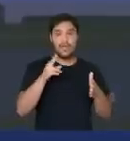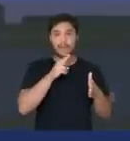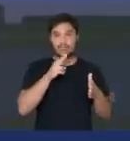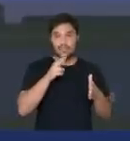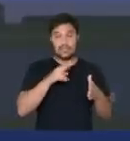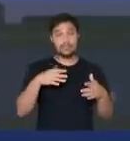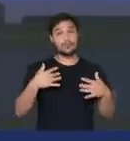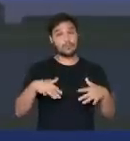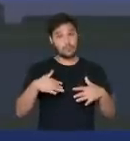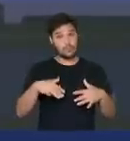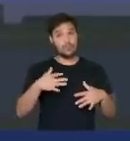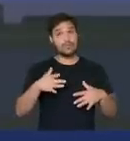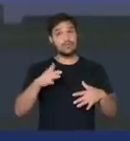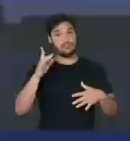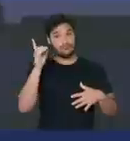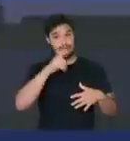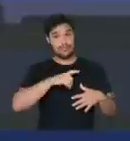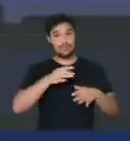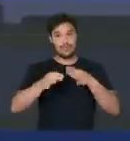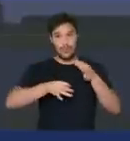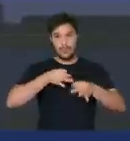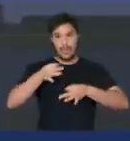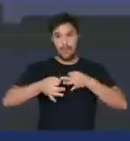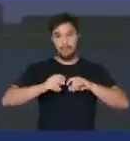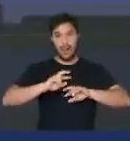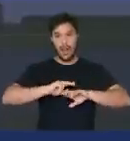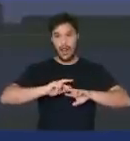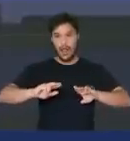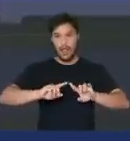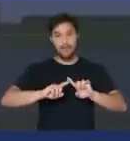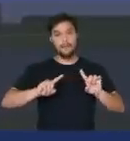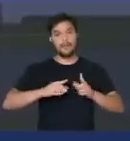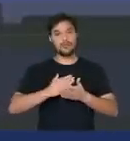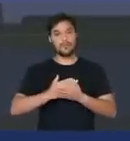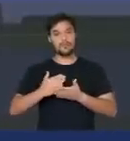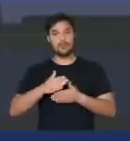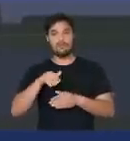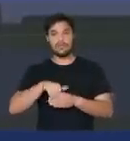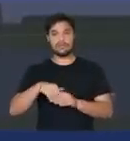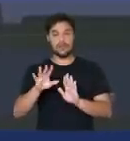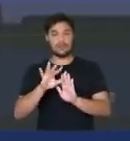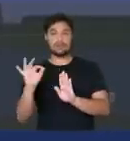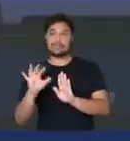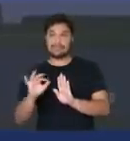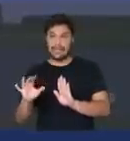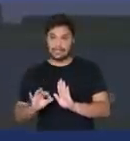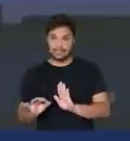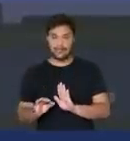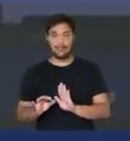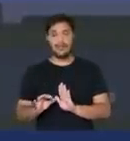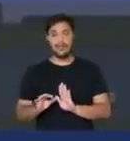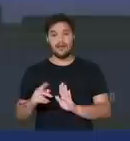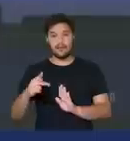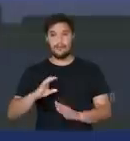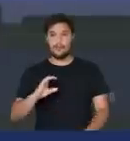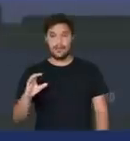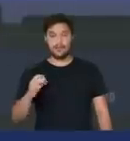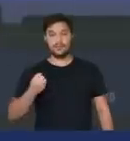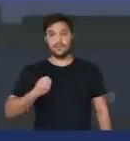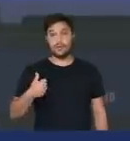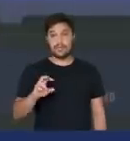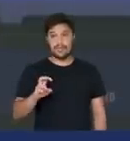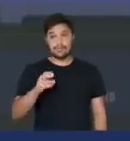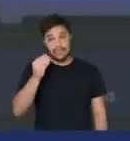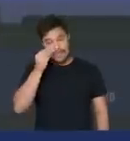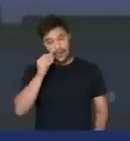bastante polêmica. Agora há pouco, assim que teve início a votação dos destaques apresentados a essa PEC número